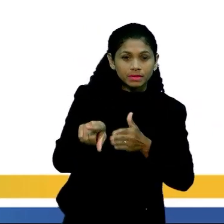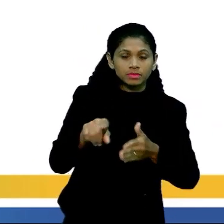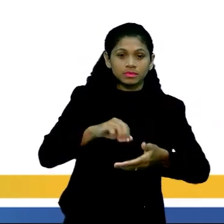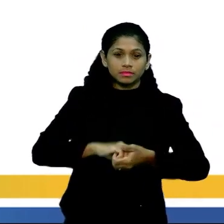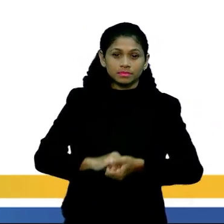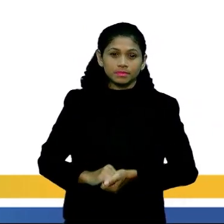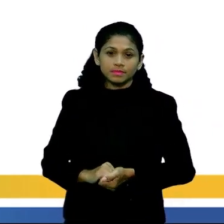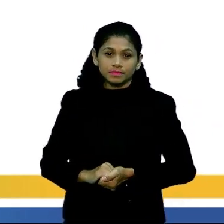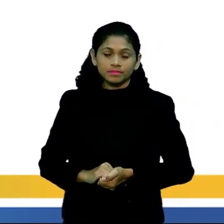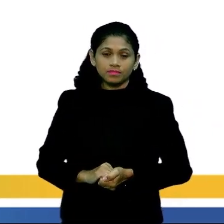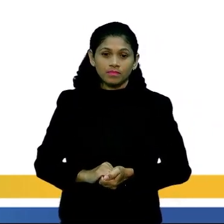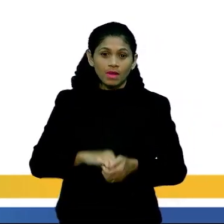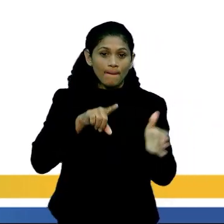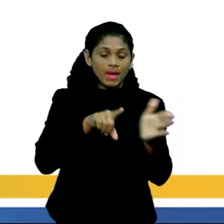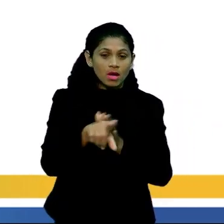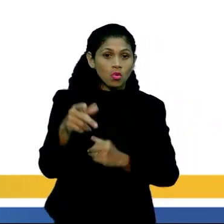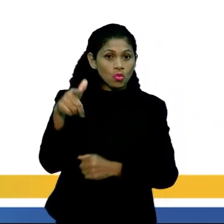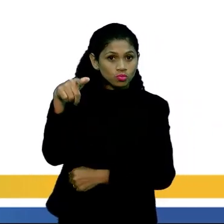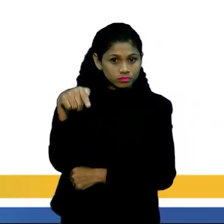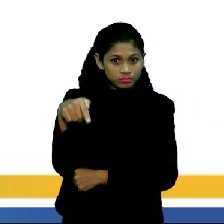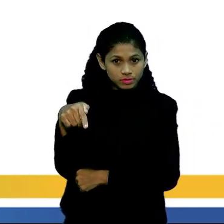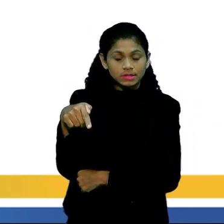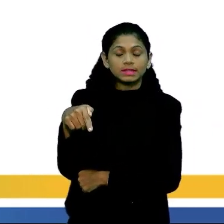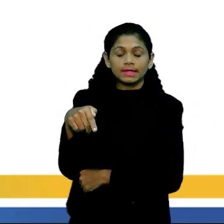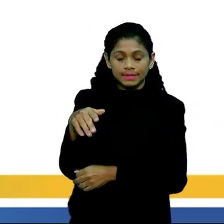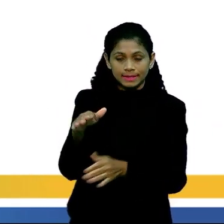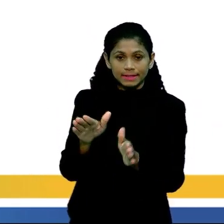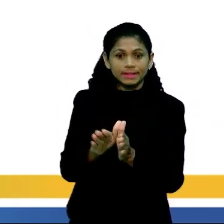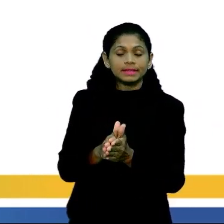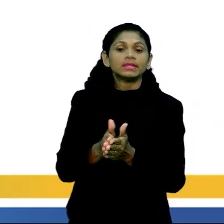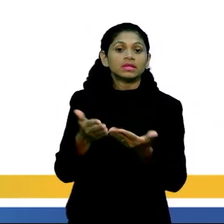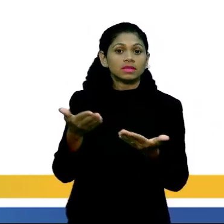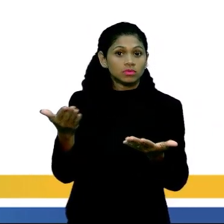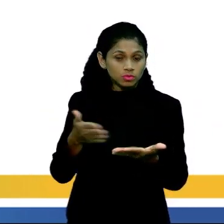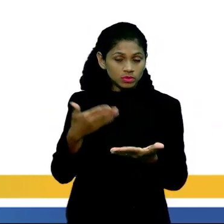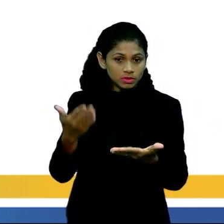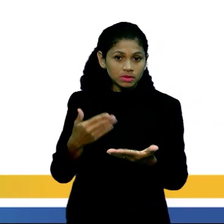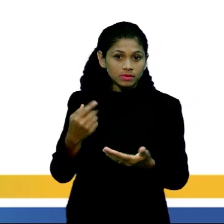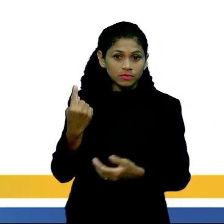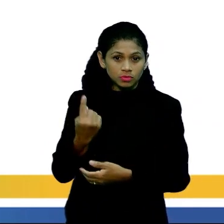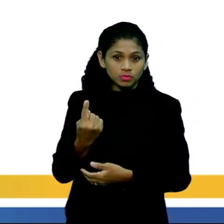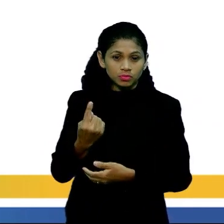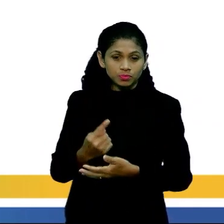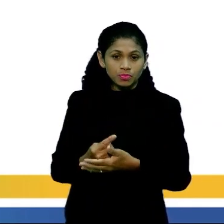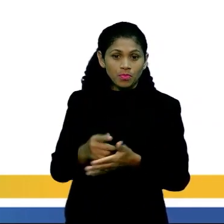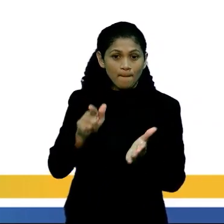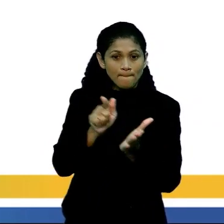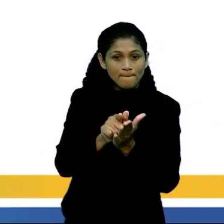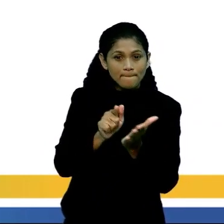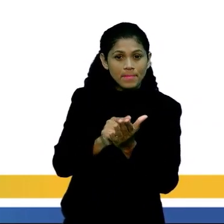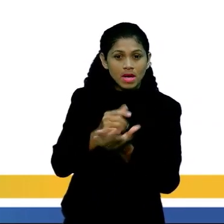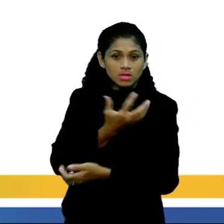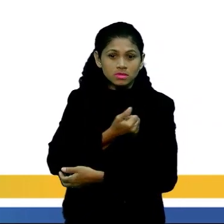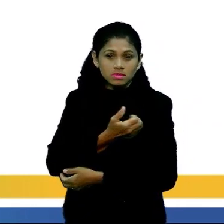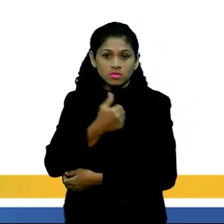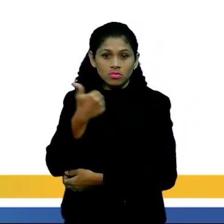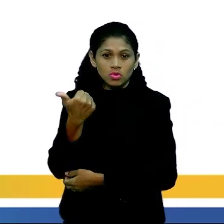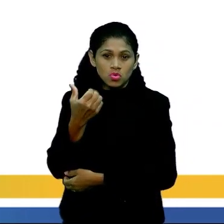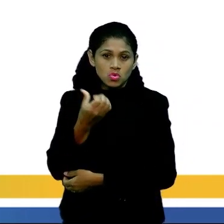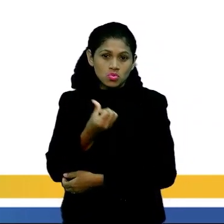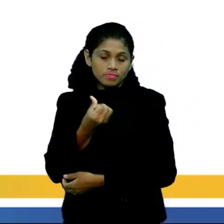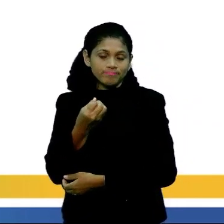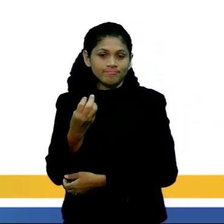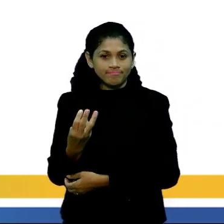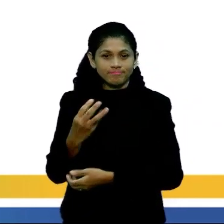seguinte, questão 7, também do livro 1, lá na página 163. O bicarbonato de sódio é um sal que pode ser